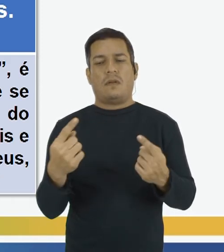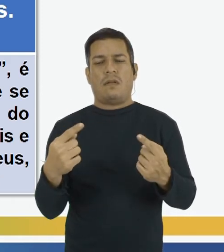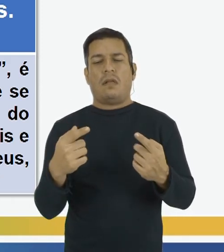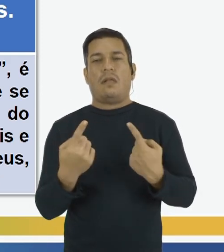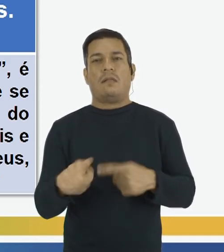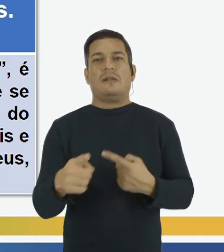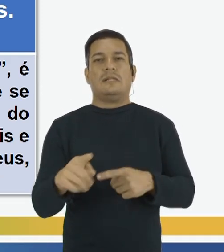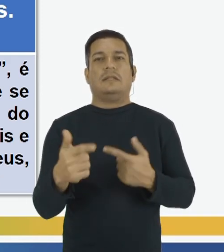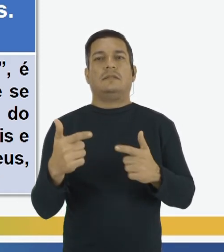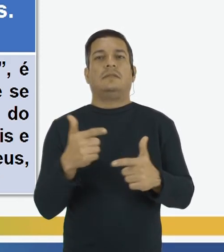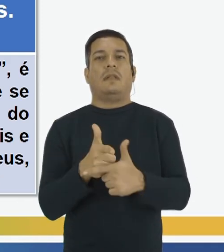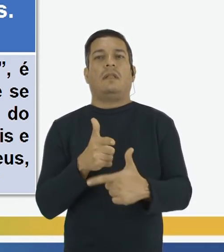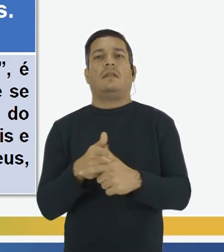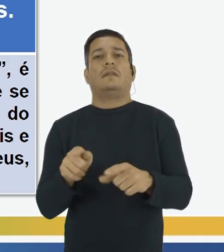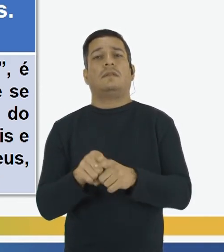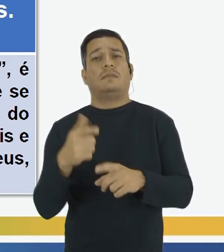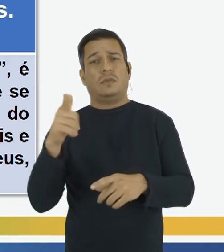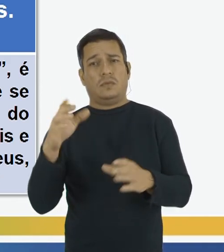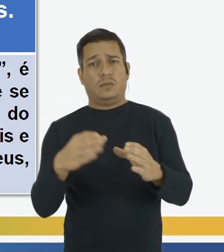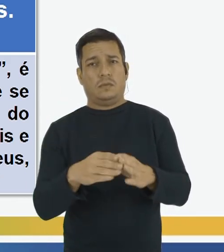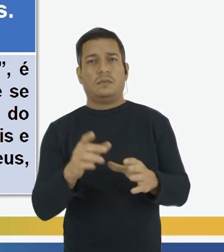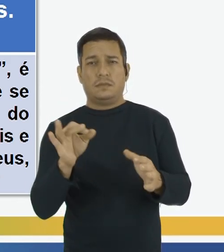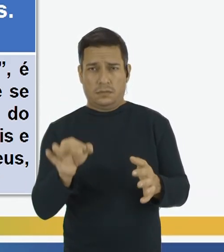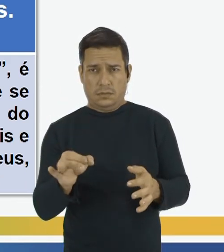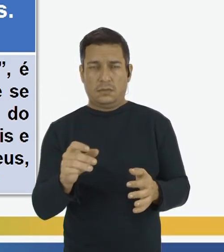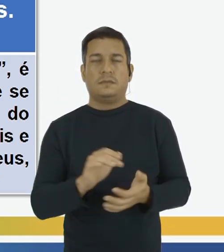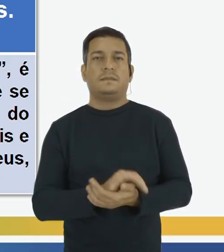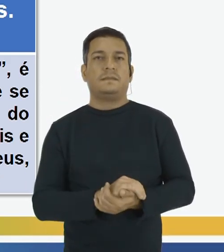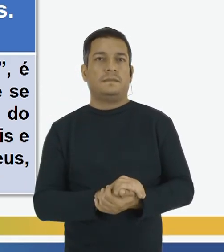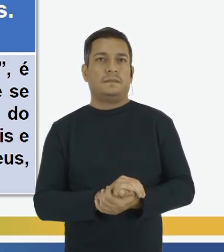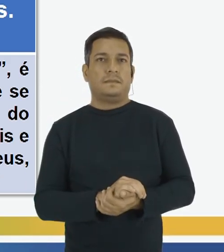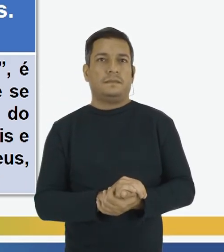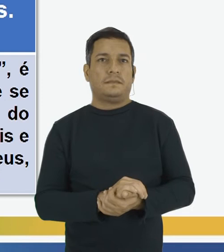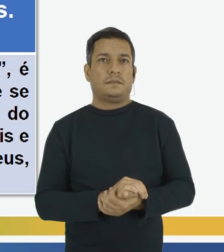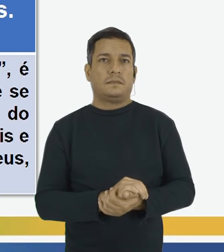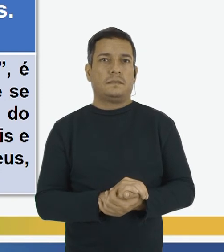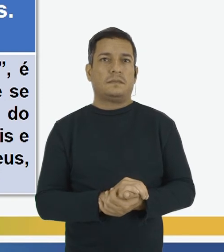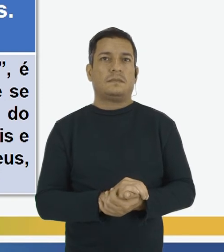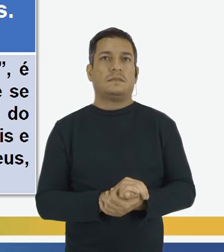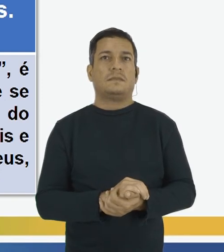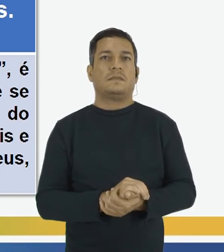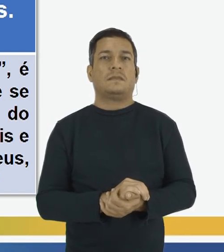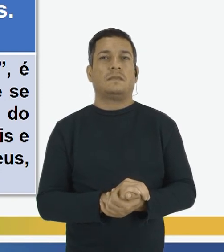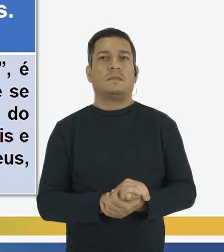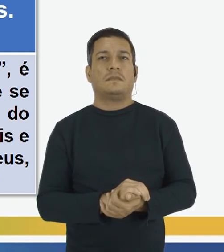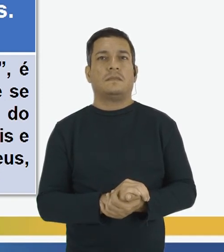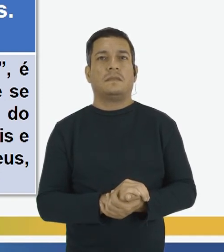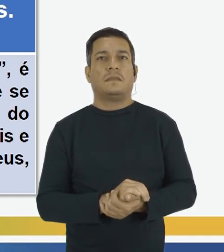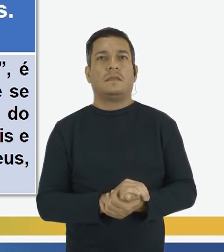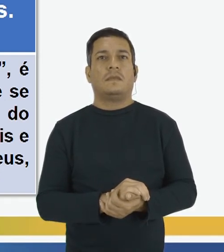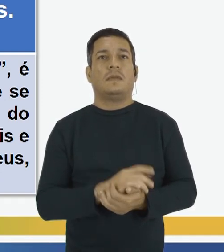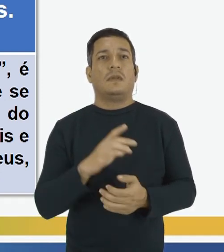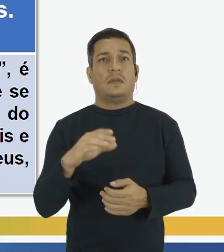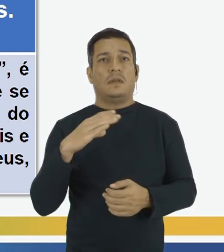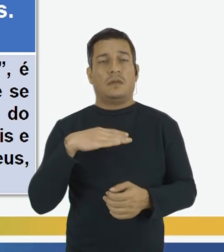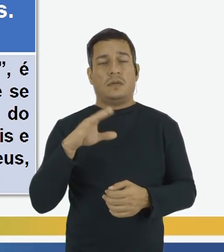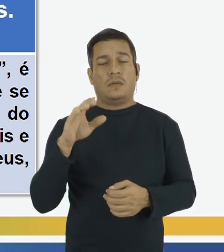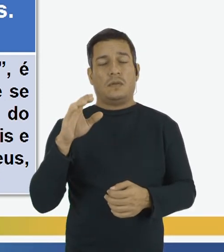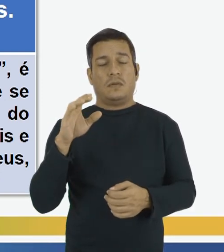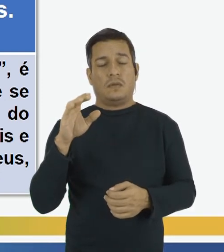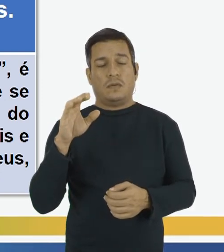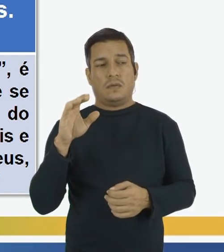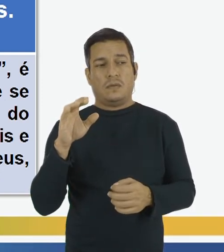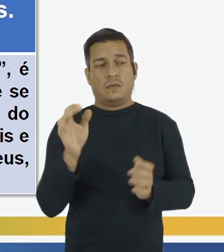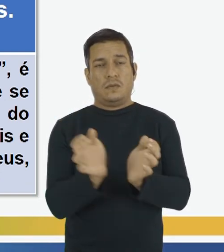outro também tem que me ofender, é correto isso? Quando determinado grupo religioso pratica violência contra qualquer